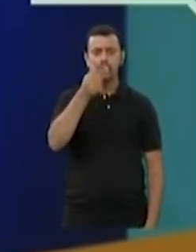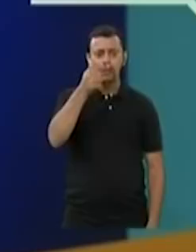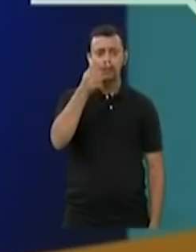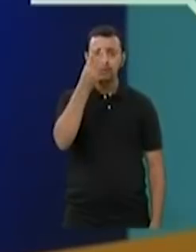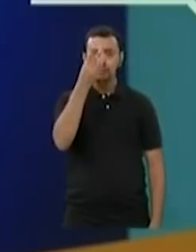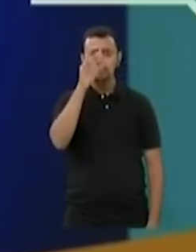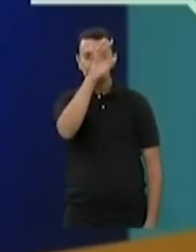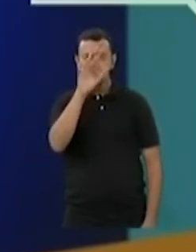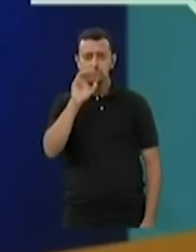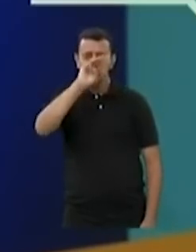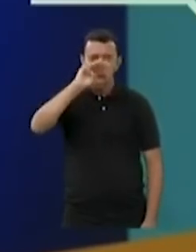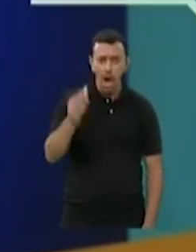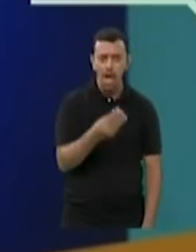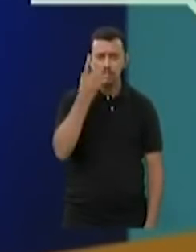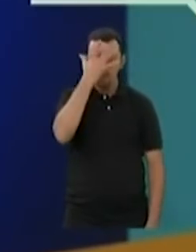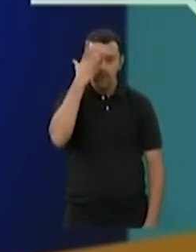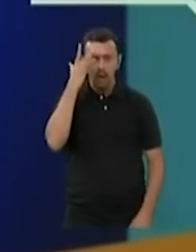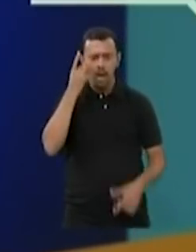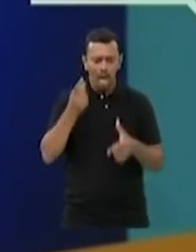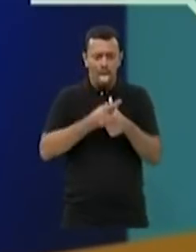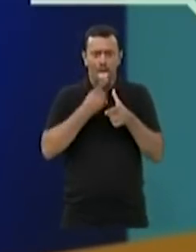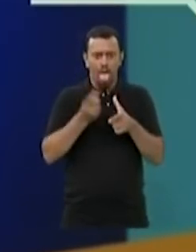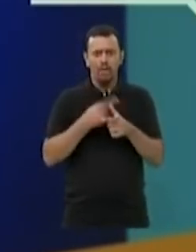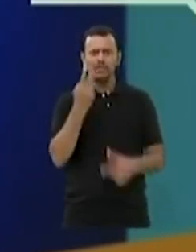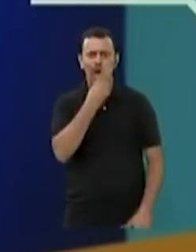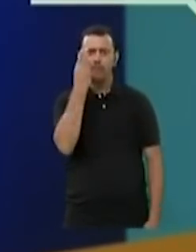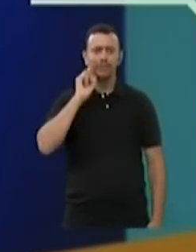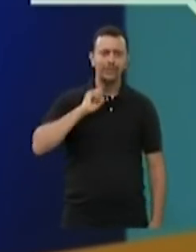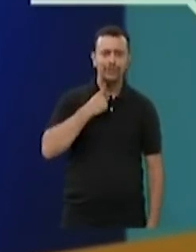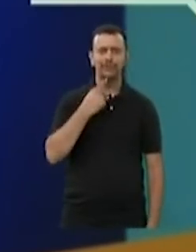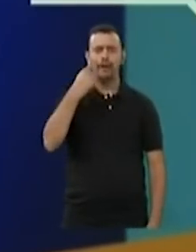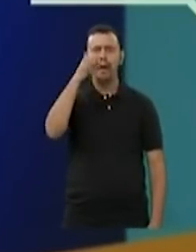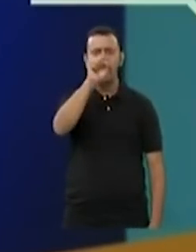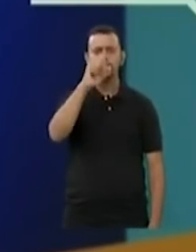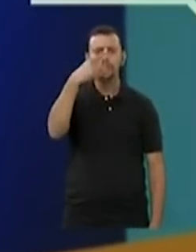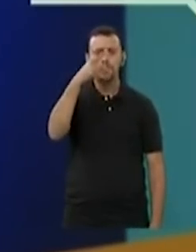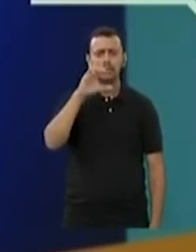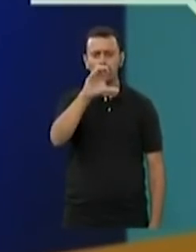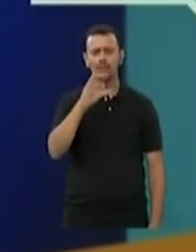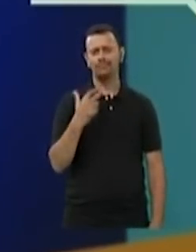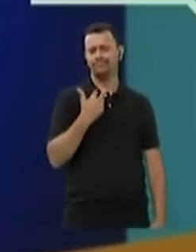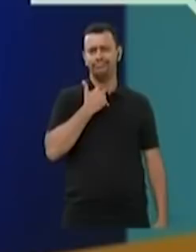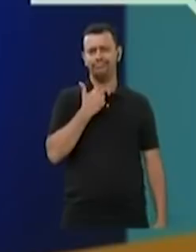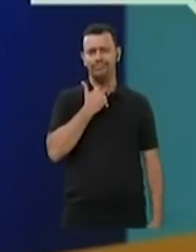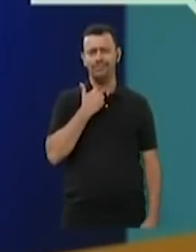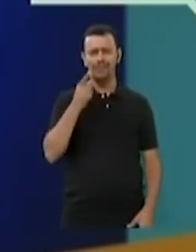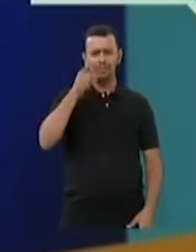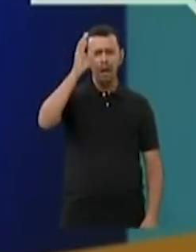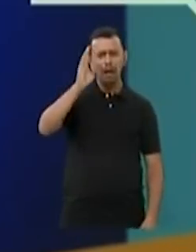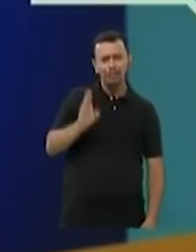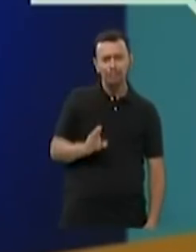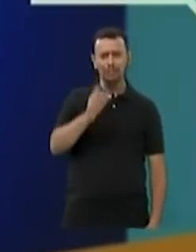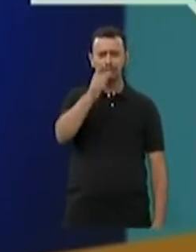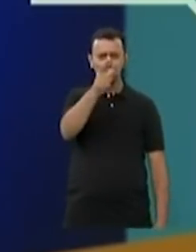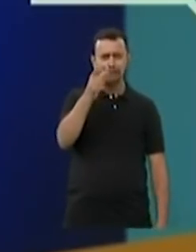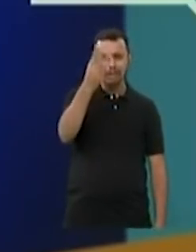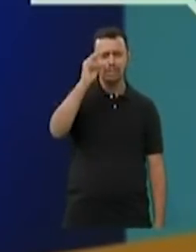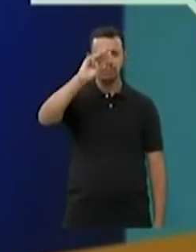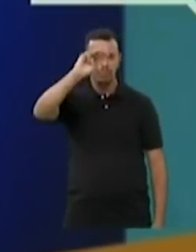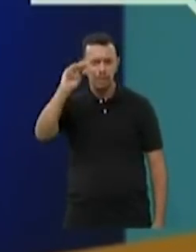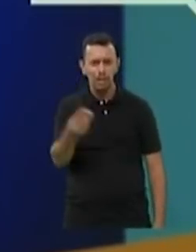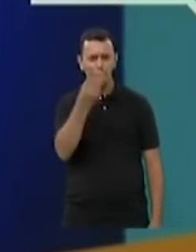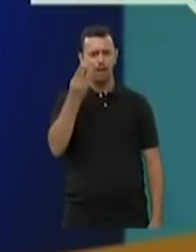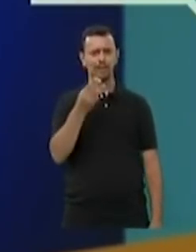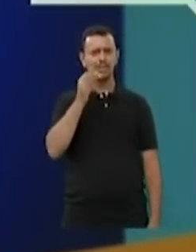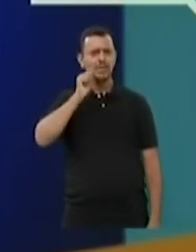pessoas humilhadas com seu nome no SPC. O Brasil não pode manter-se alheio a 13 milhões e 700 mil irmãos